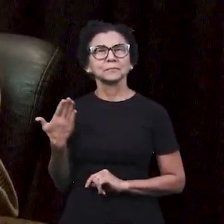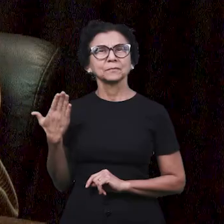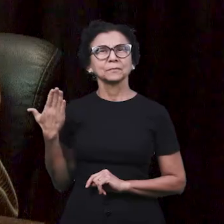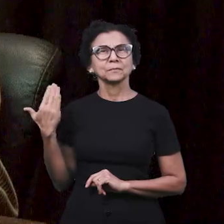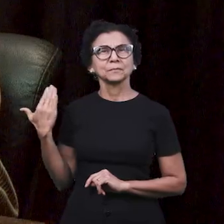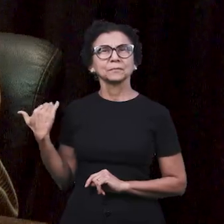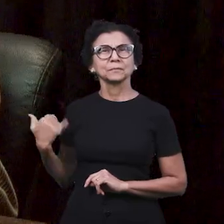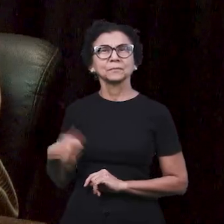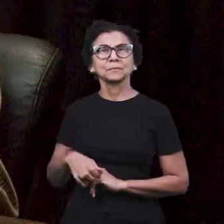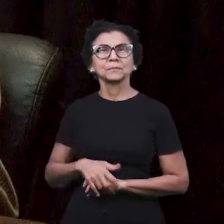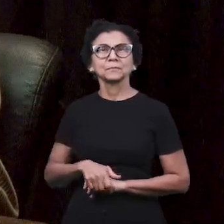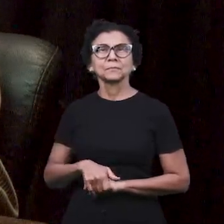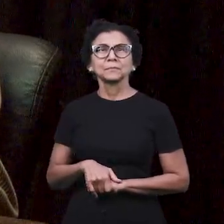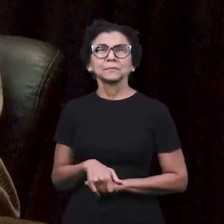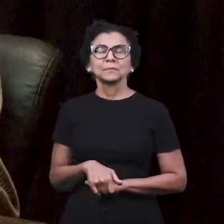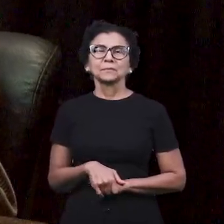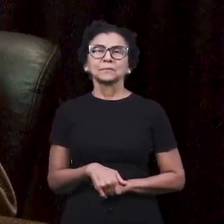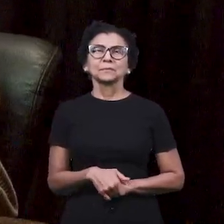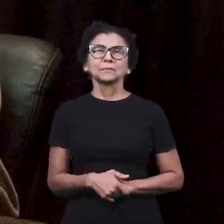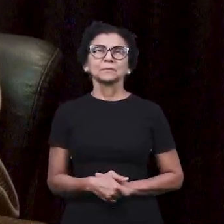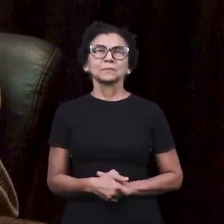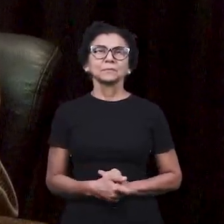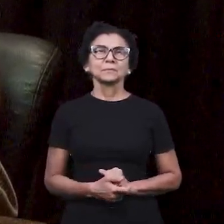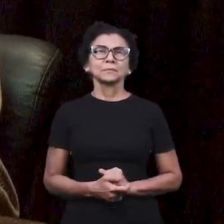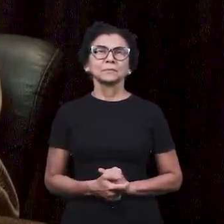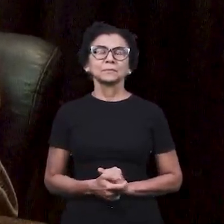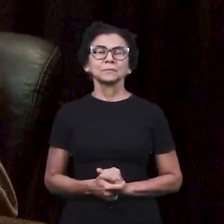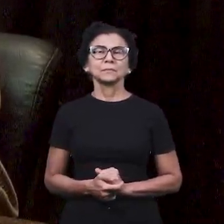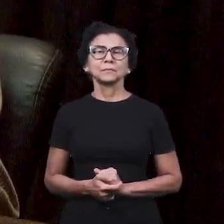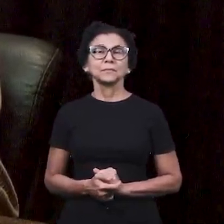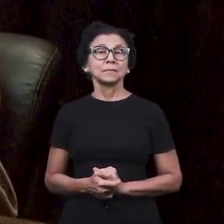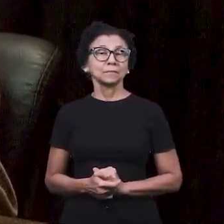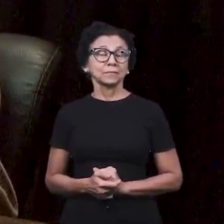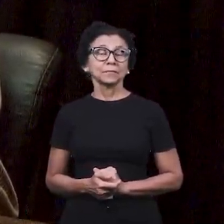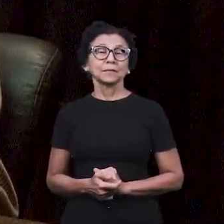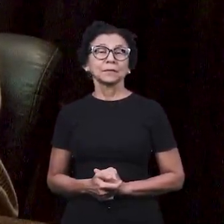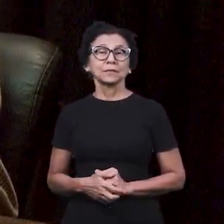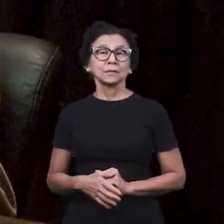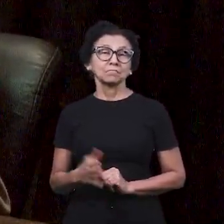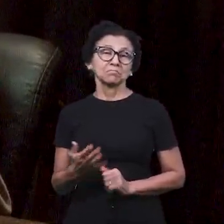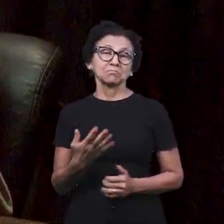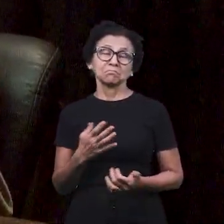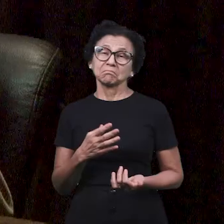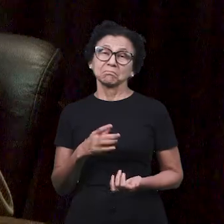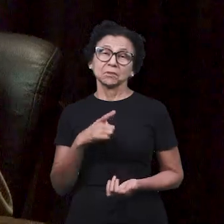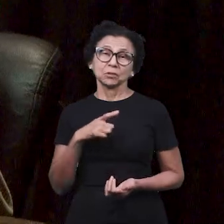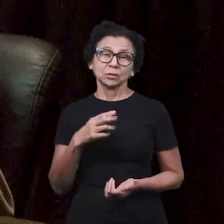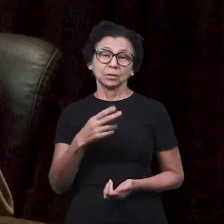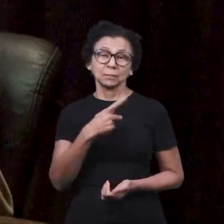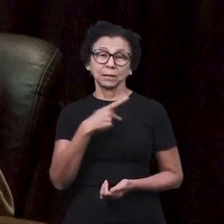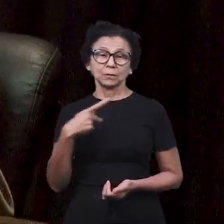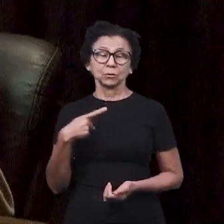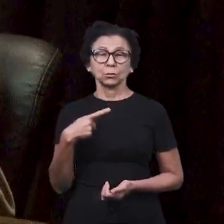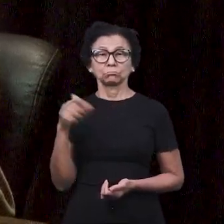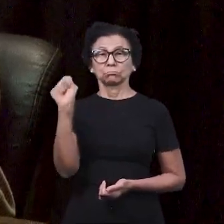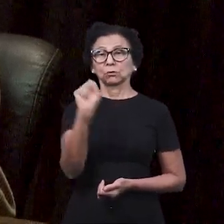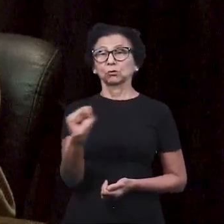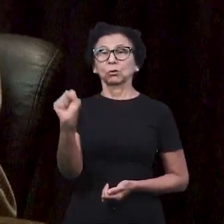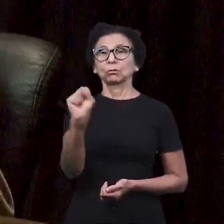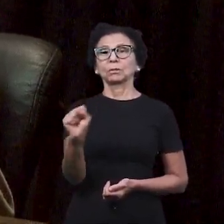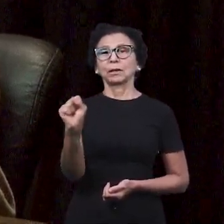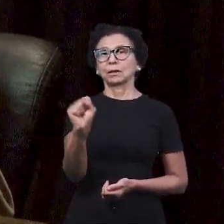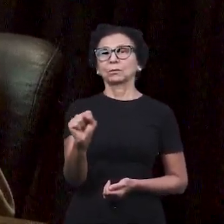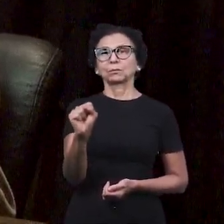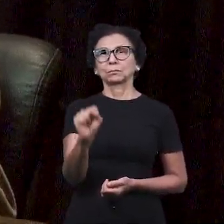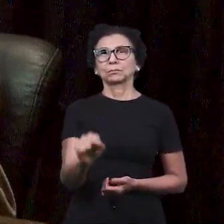Os pastores, havia pastores solteiros. Havia pastores solteiros. E lá em Belo Horizonte nós tínhamos um pastor,